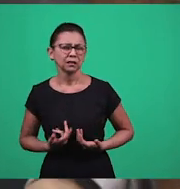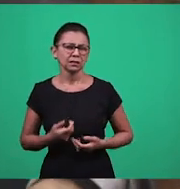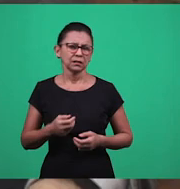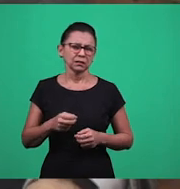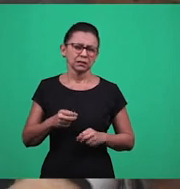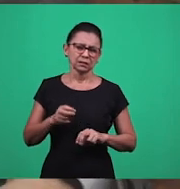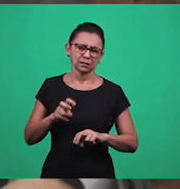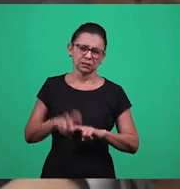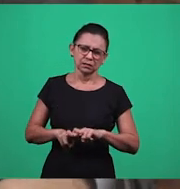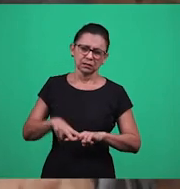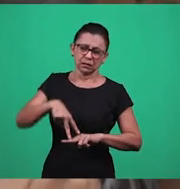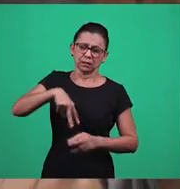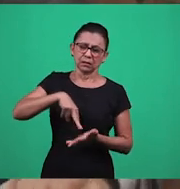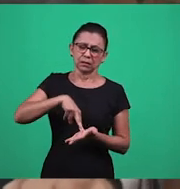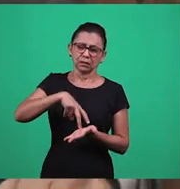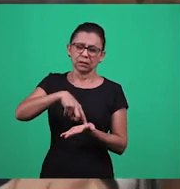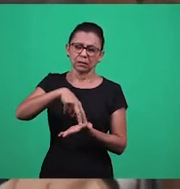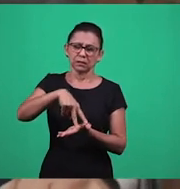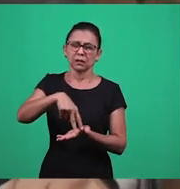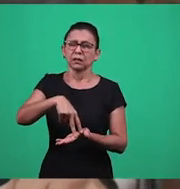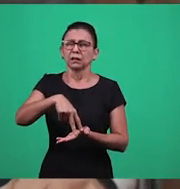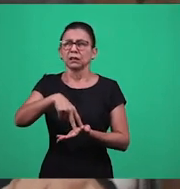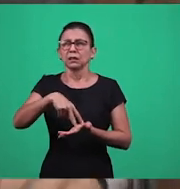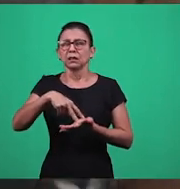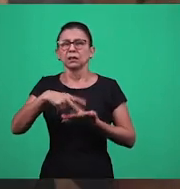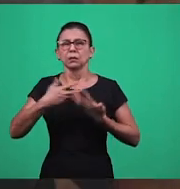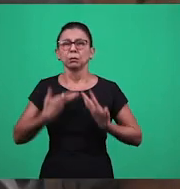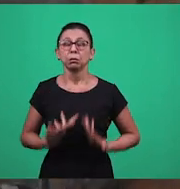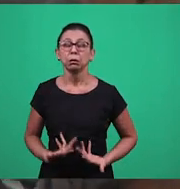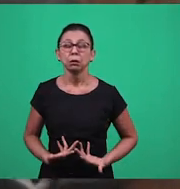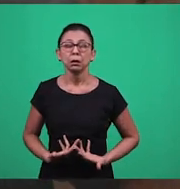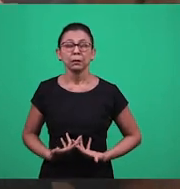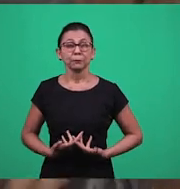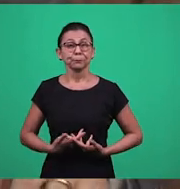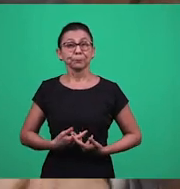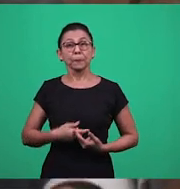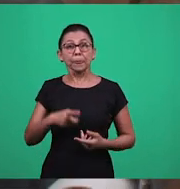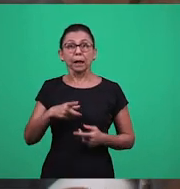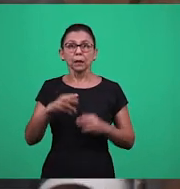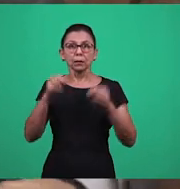você cansa, você vai ao banheiro, você fica cansado. Aí sim é